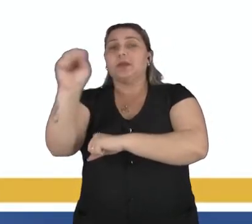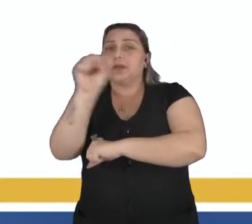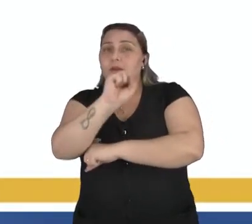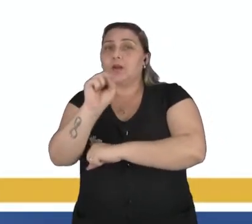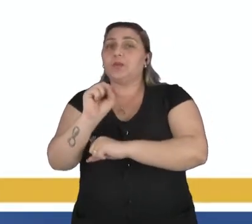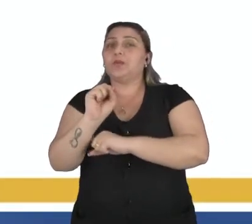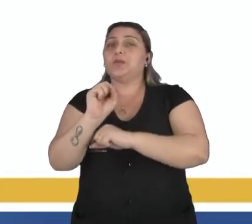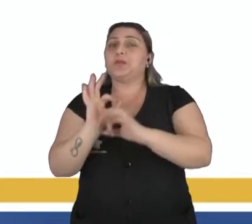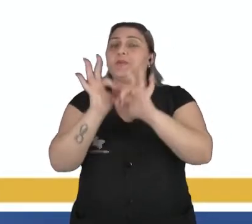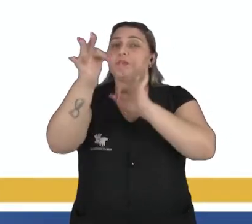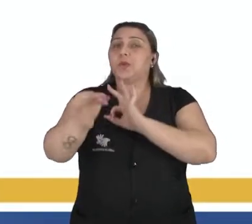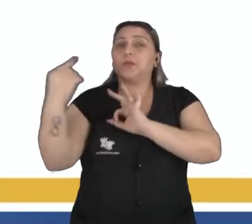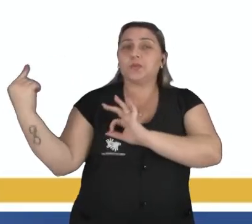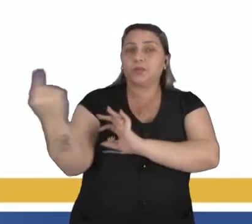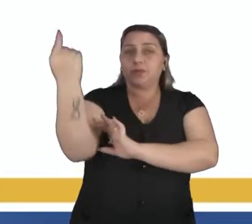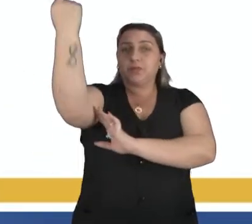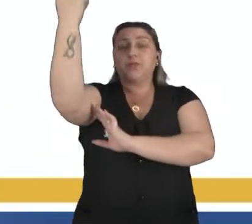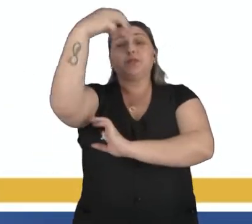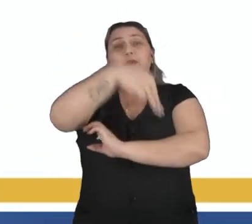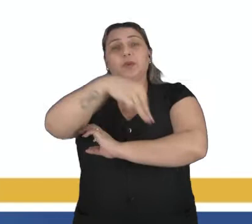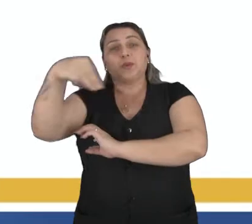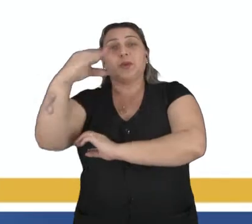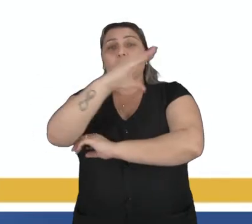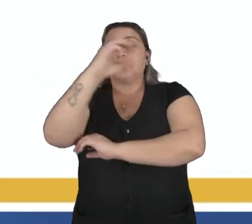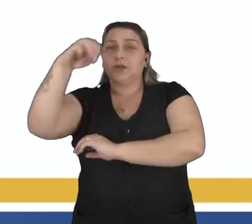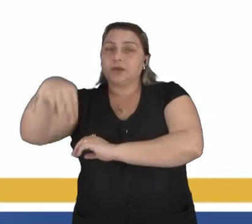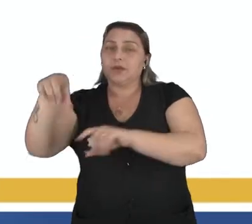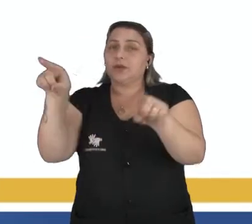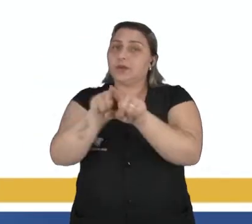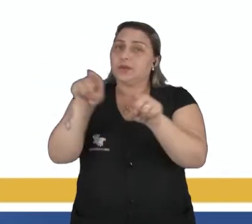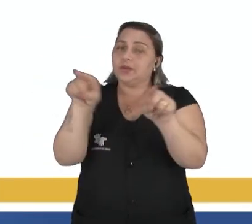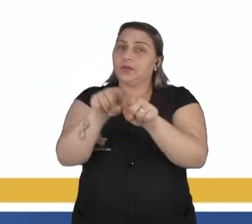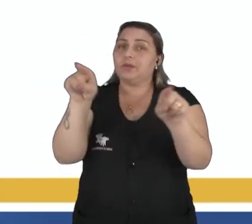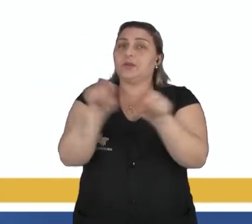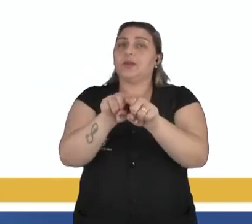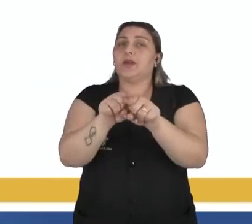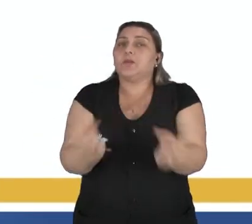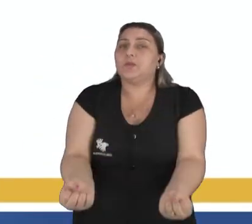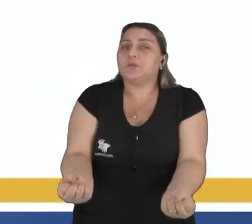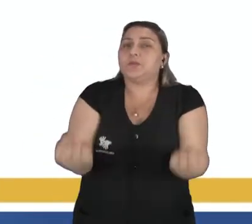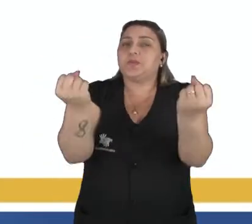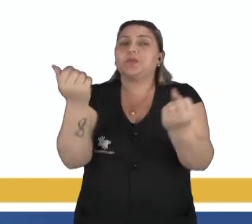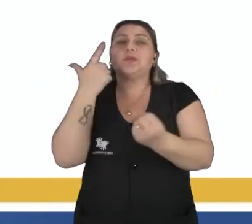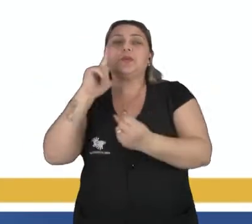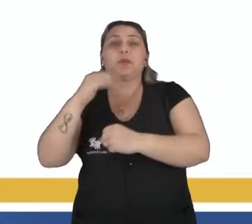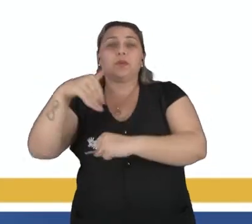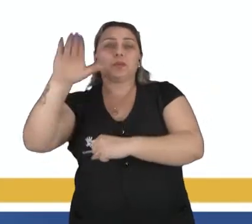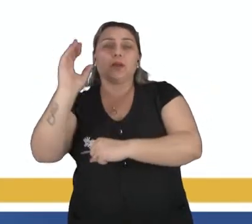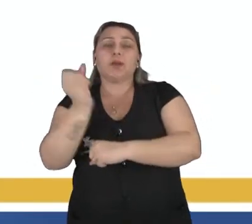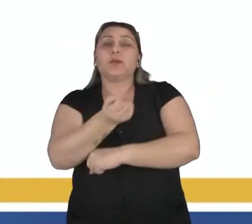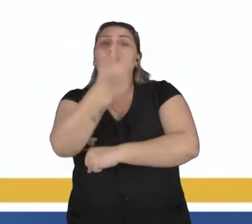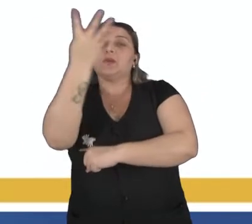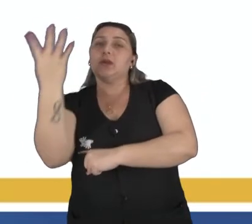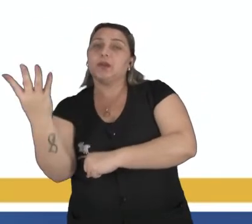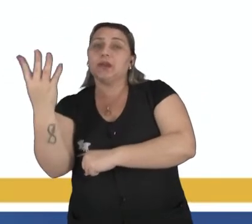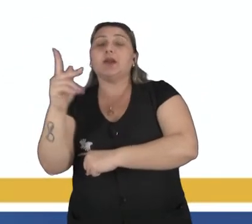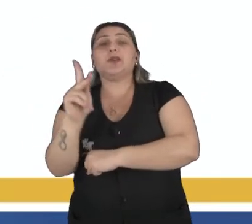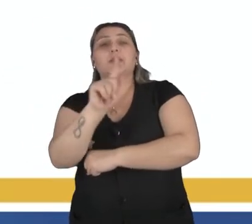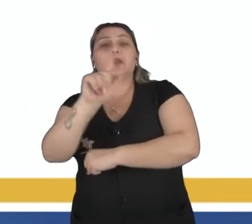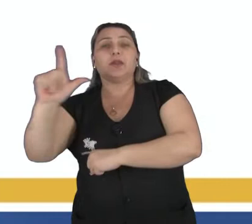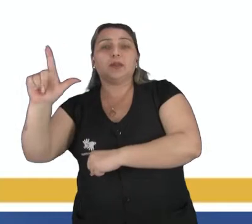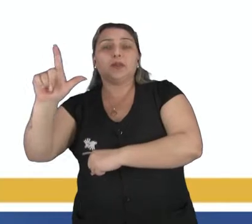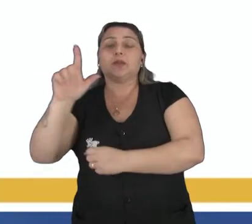mais longe ou mais alto em metros e centímetros e que levantou mais peso, em quantidades de